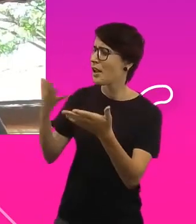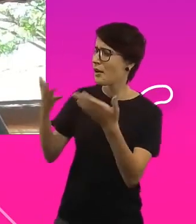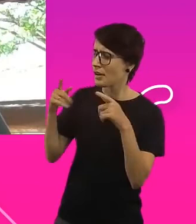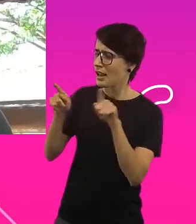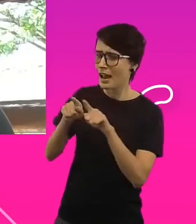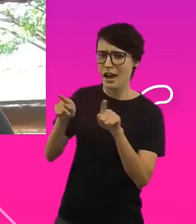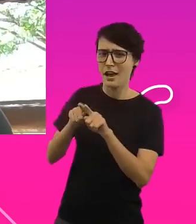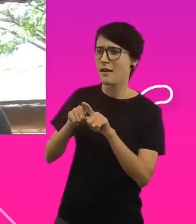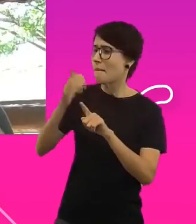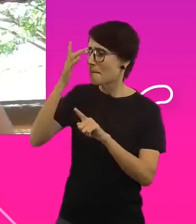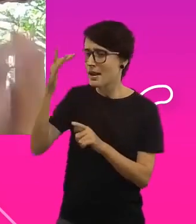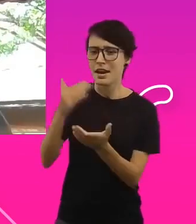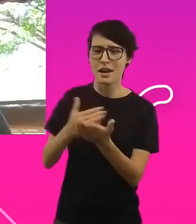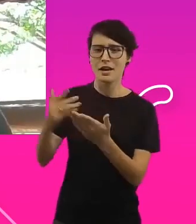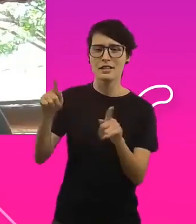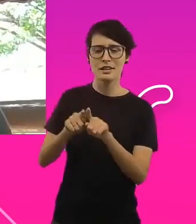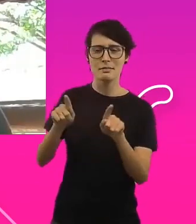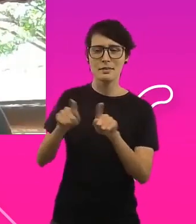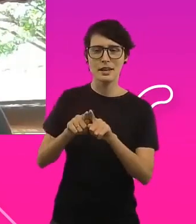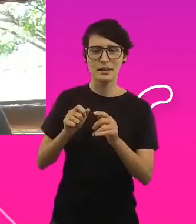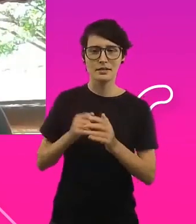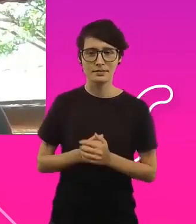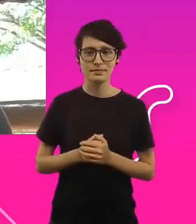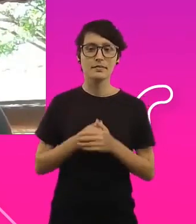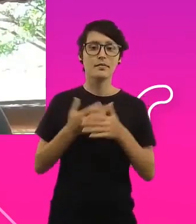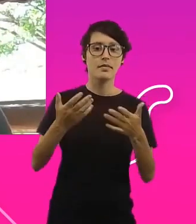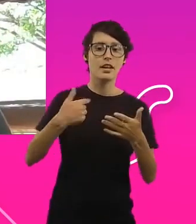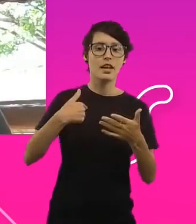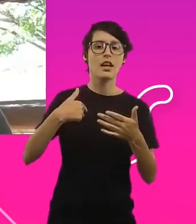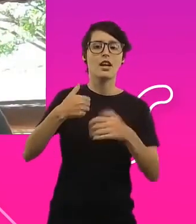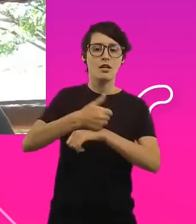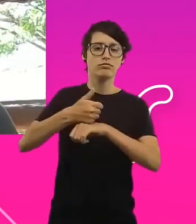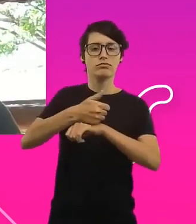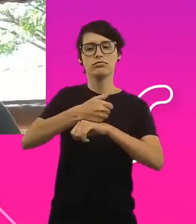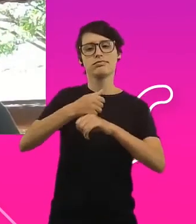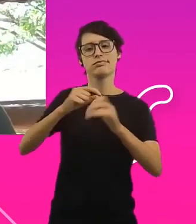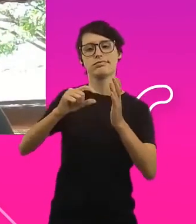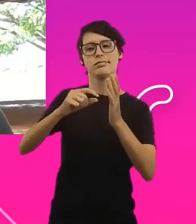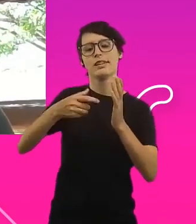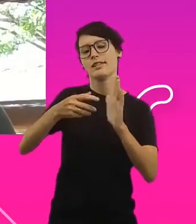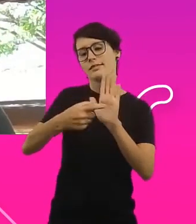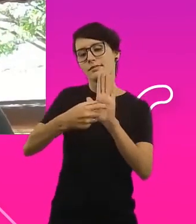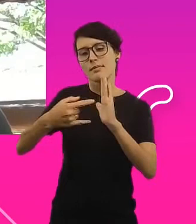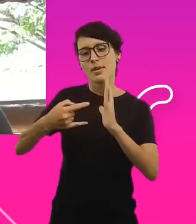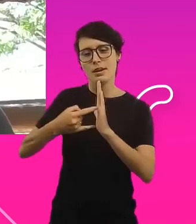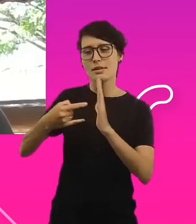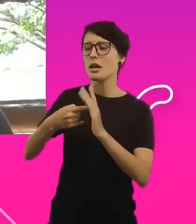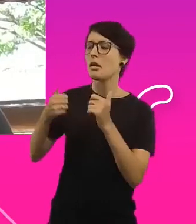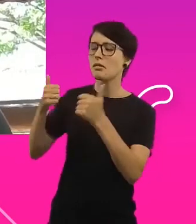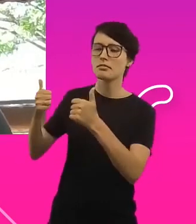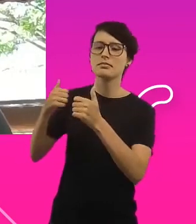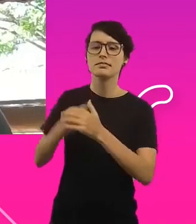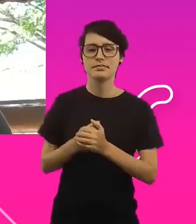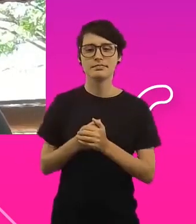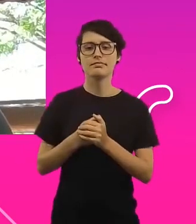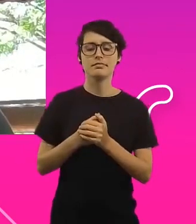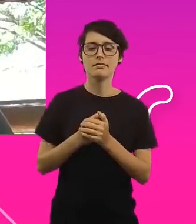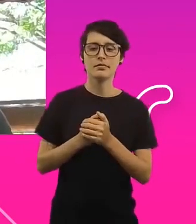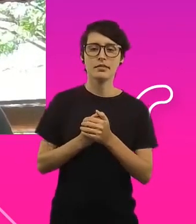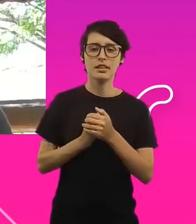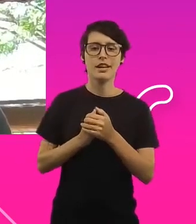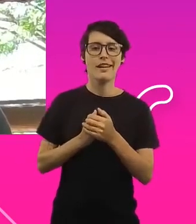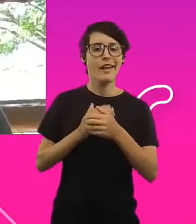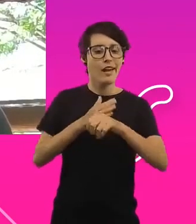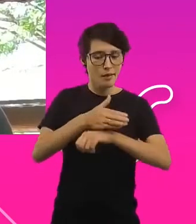amanhã? E aí ele pegou e falou, eu sou programador. Aí eu falei, tá bom. Eu iniciei para fazer um curso de